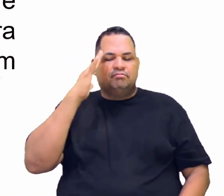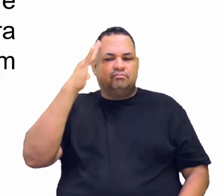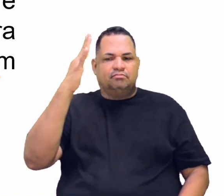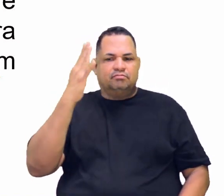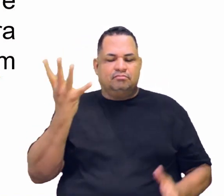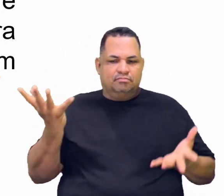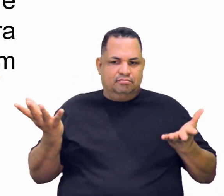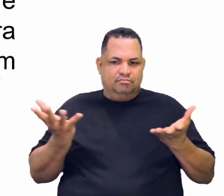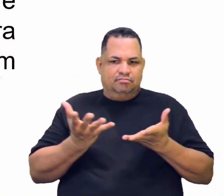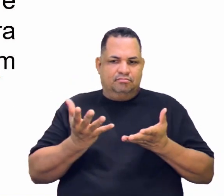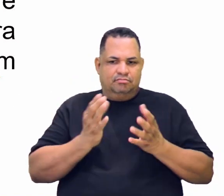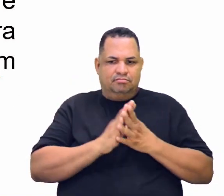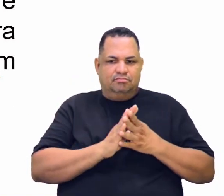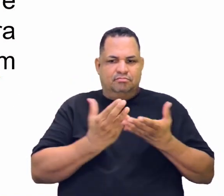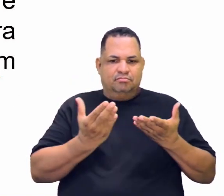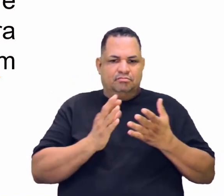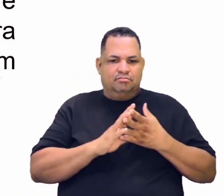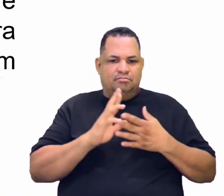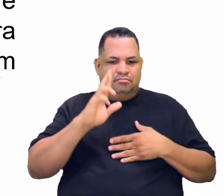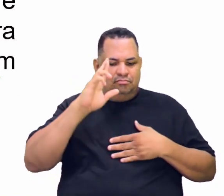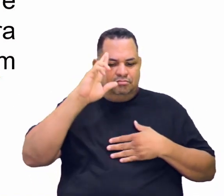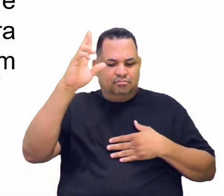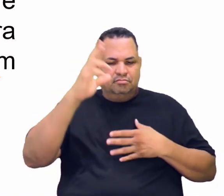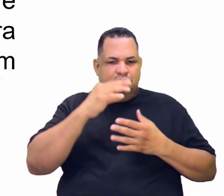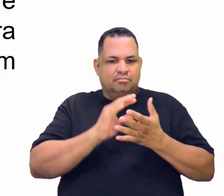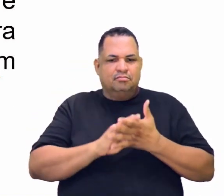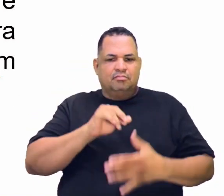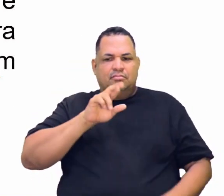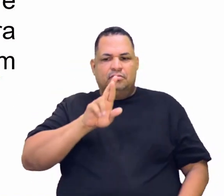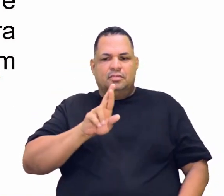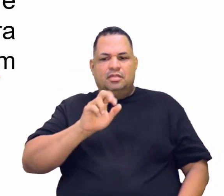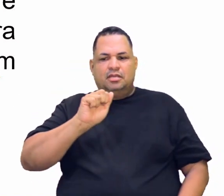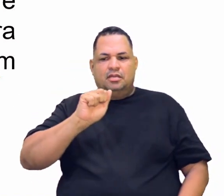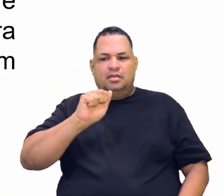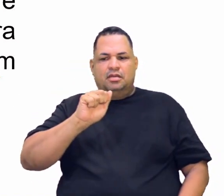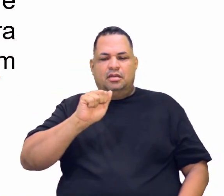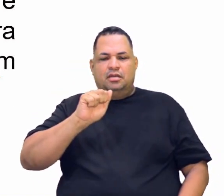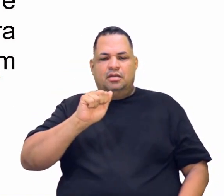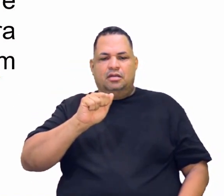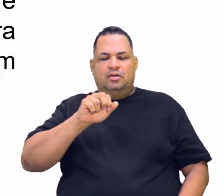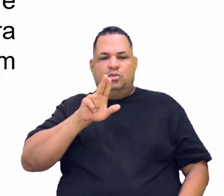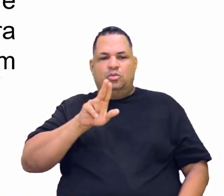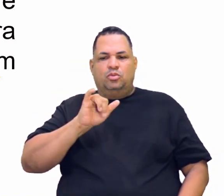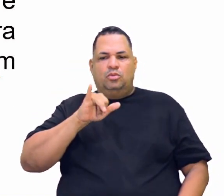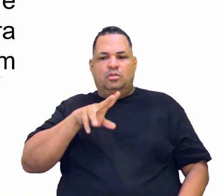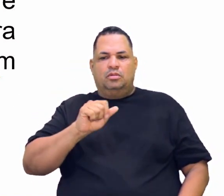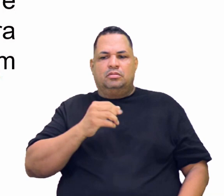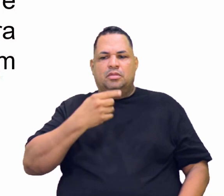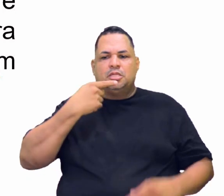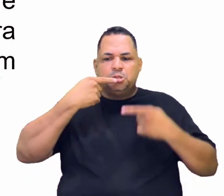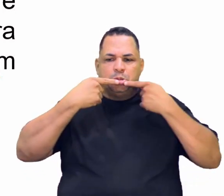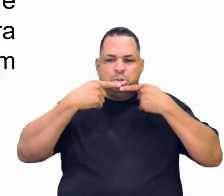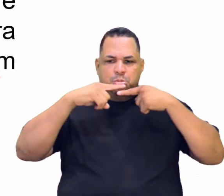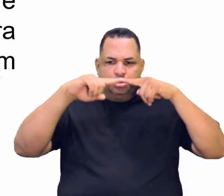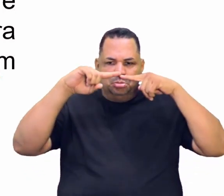Hoje, o cacique Raoni, ele não tem aquela bichinha nos lábios, né? Aquele